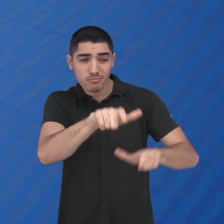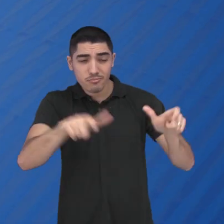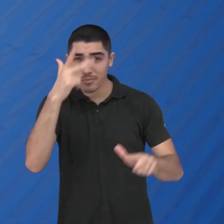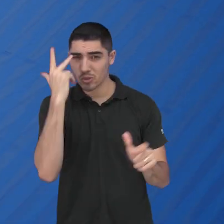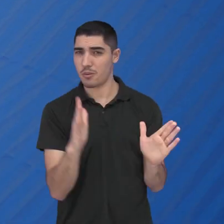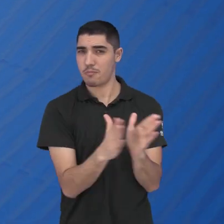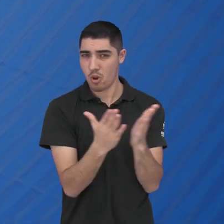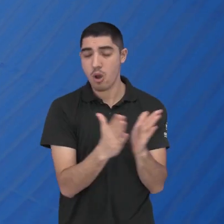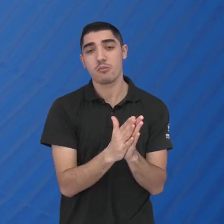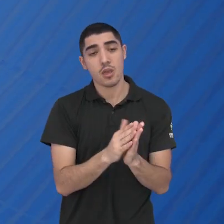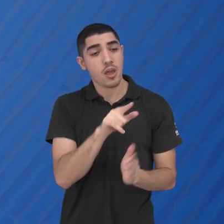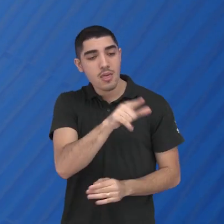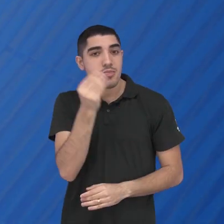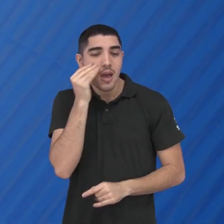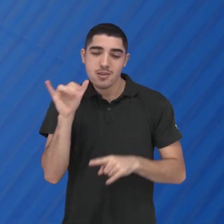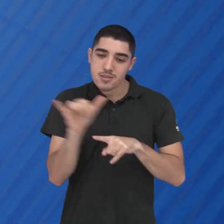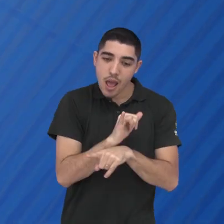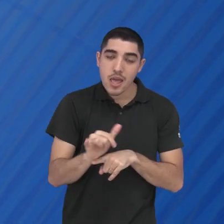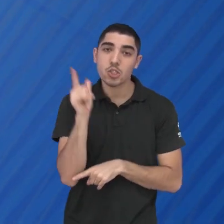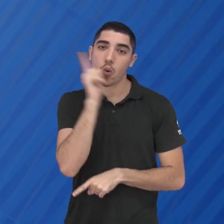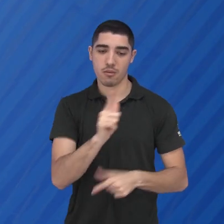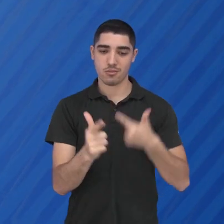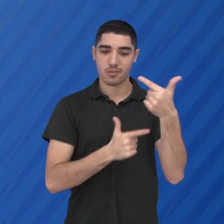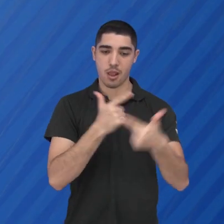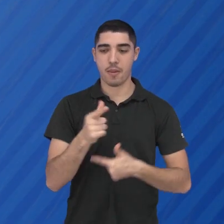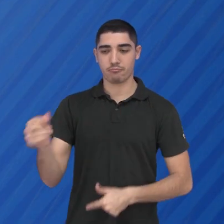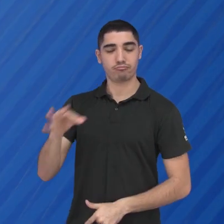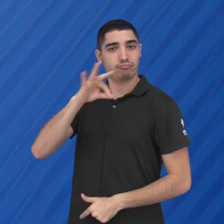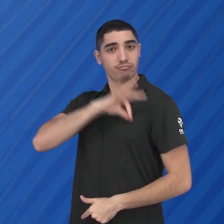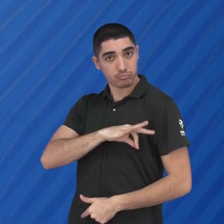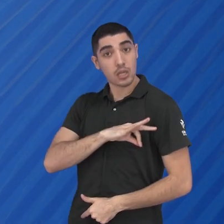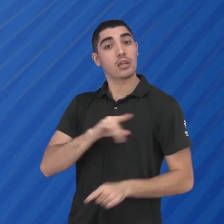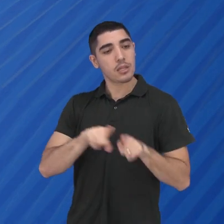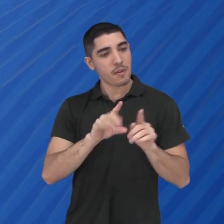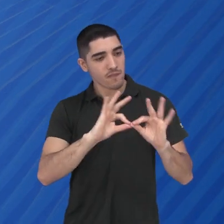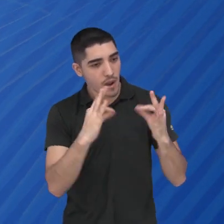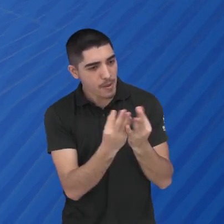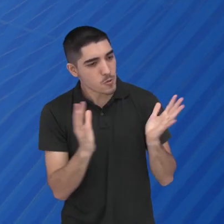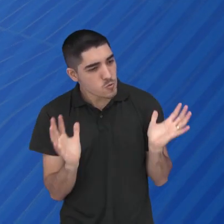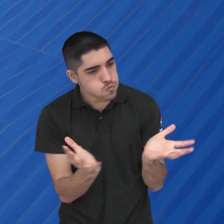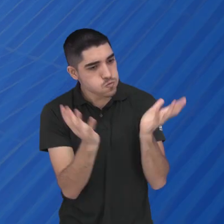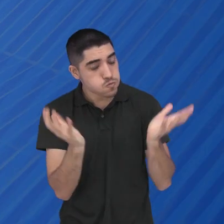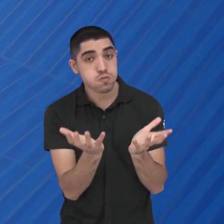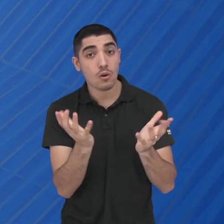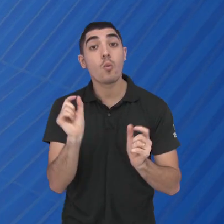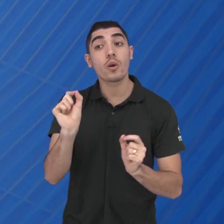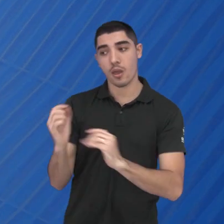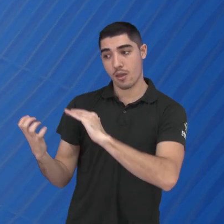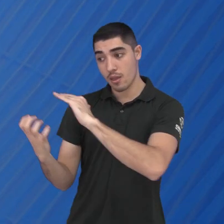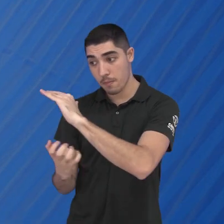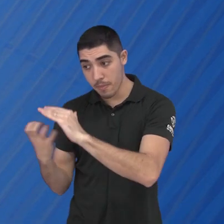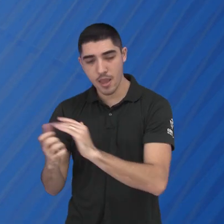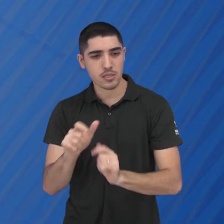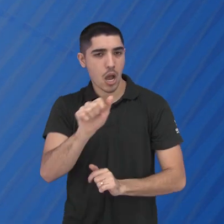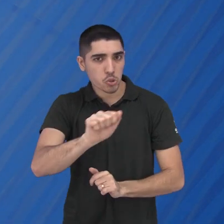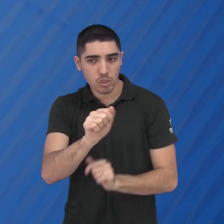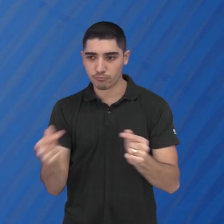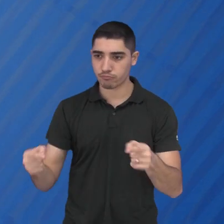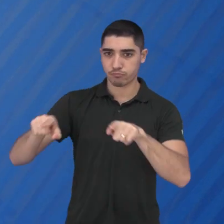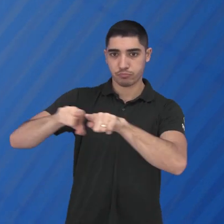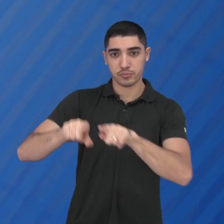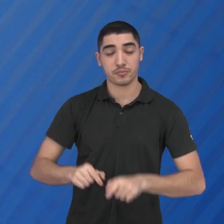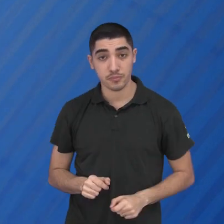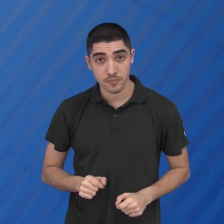alimentar de populações vulneráveis pretende gerar Alternativa de renda e estimular o trabalho familiar de